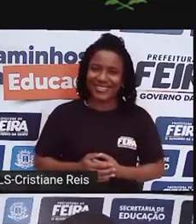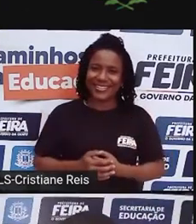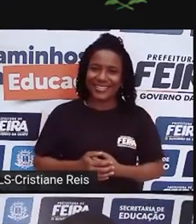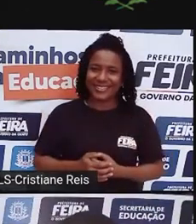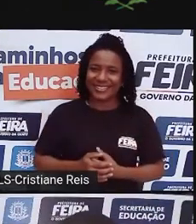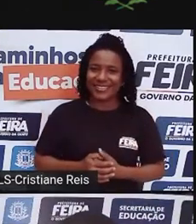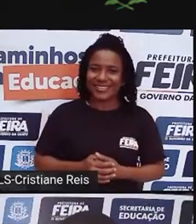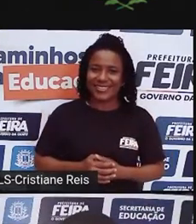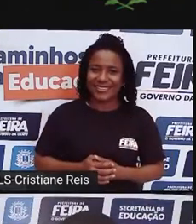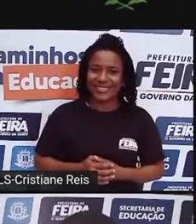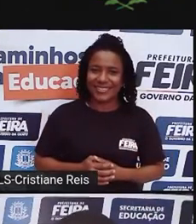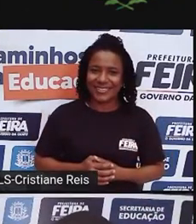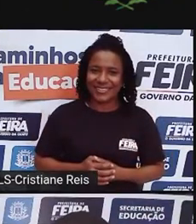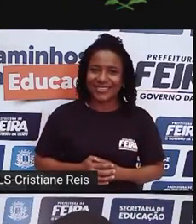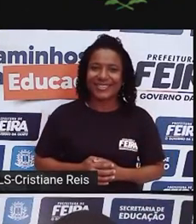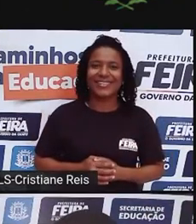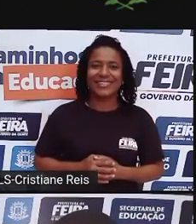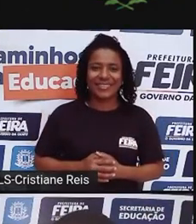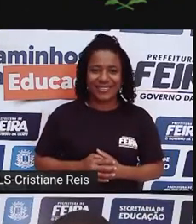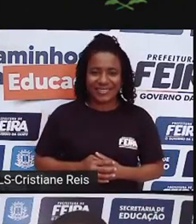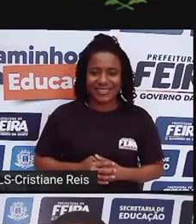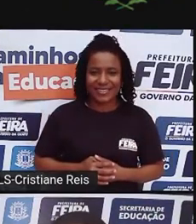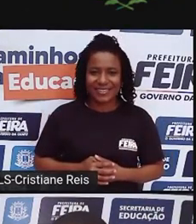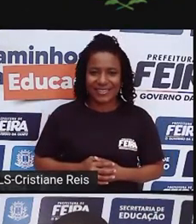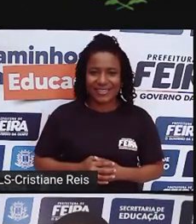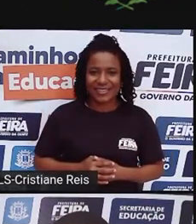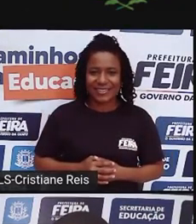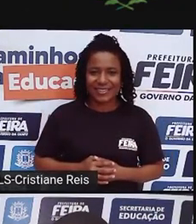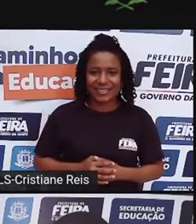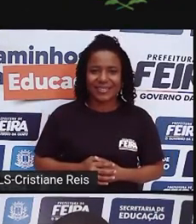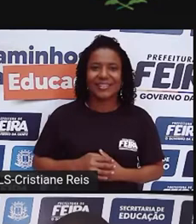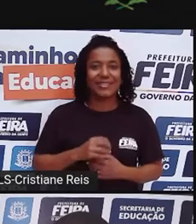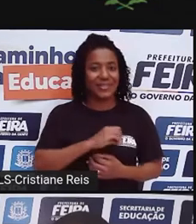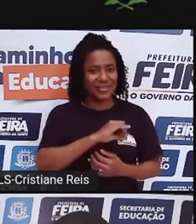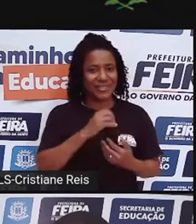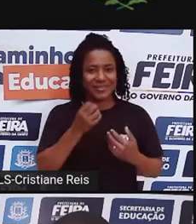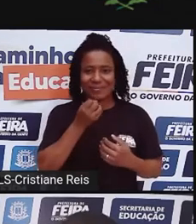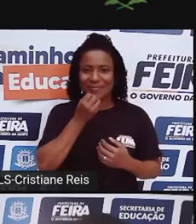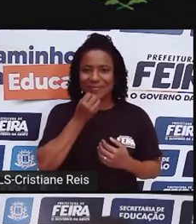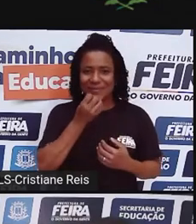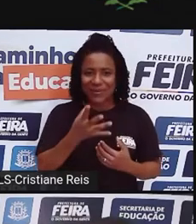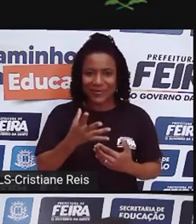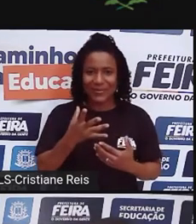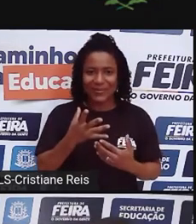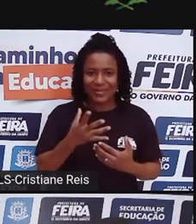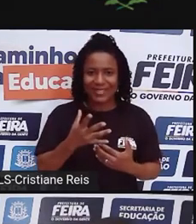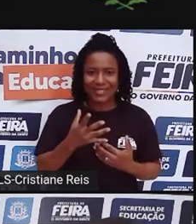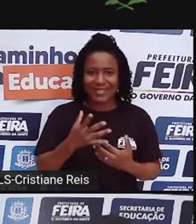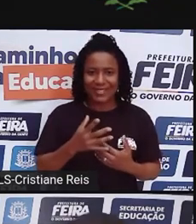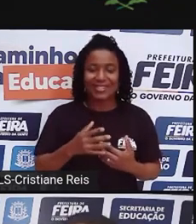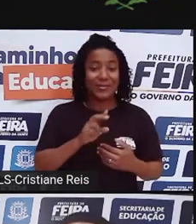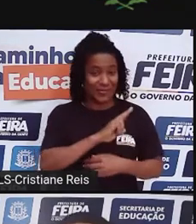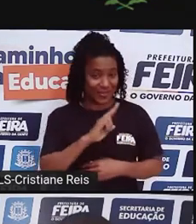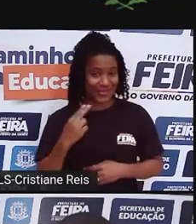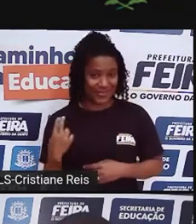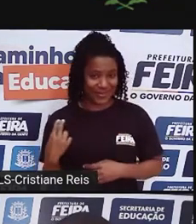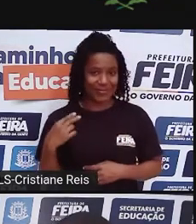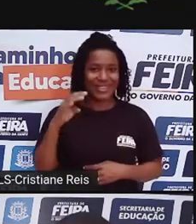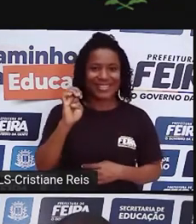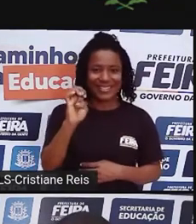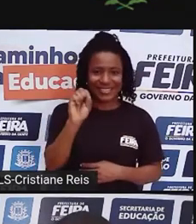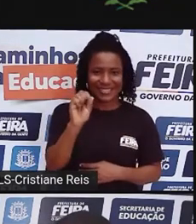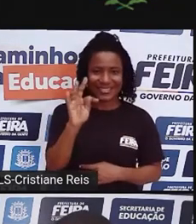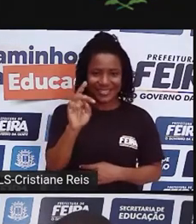Olá, eu gostei muito do convite. Como o professor Felipe já tinha dito, meu nome é Esther Cerqueira, eu sou estudante